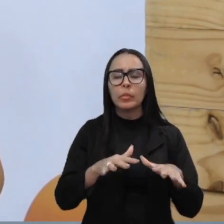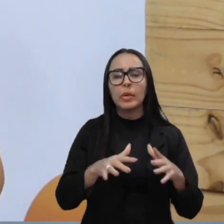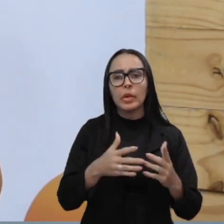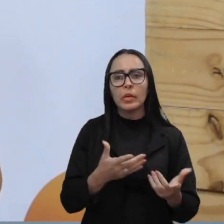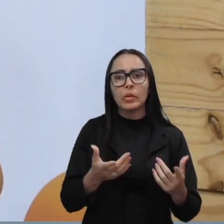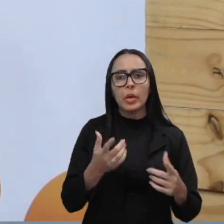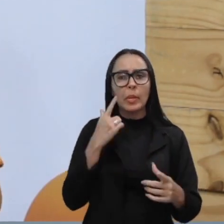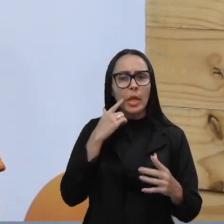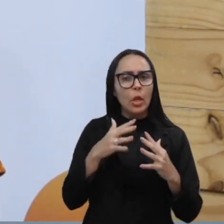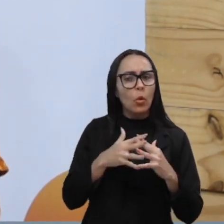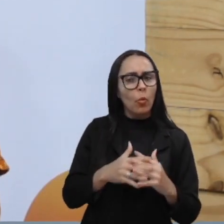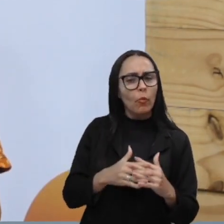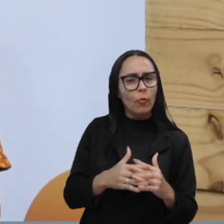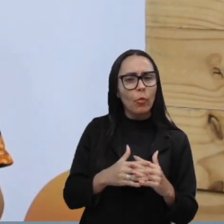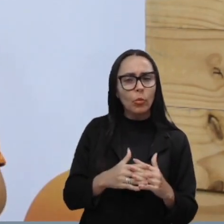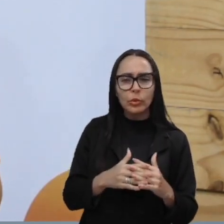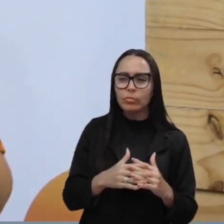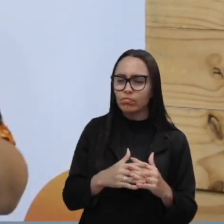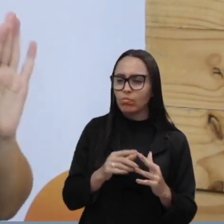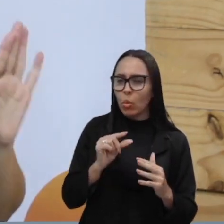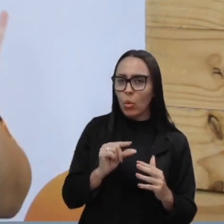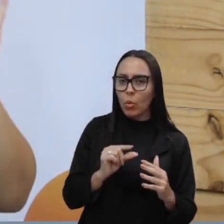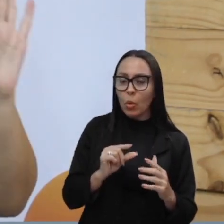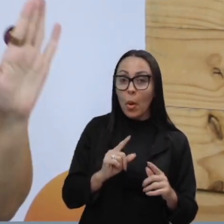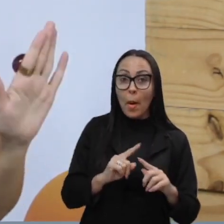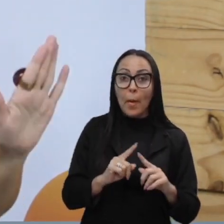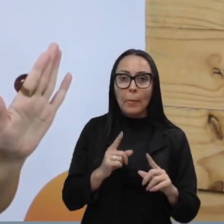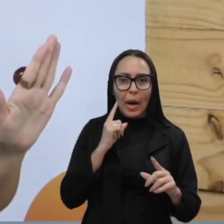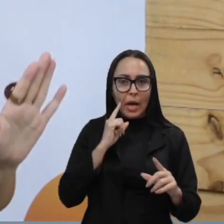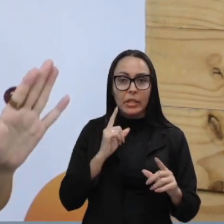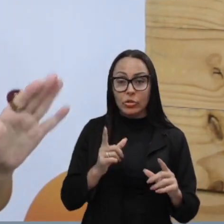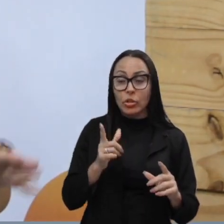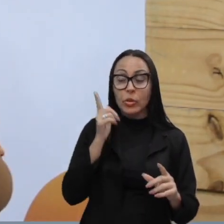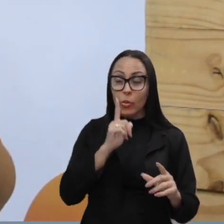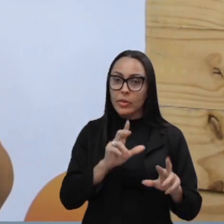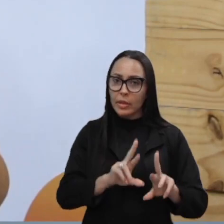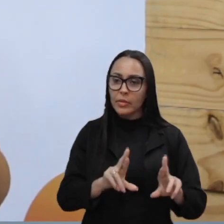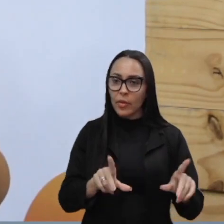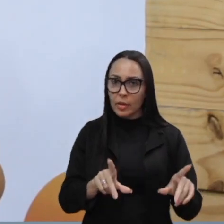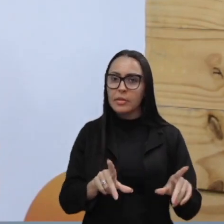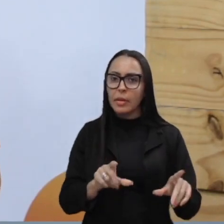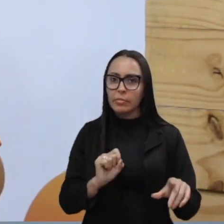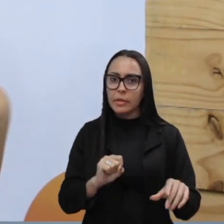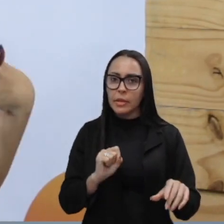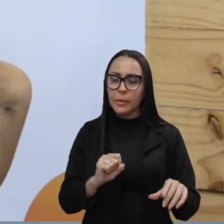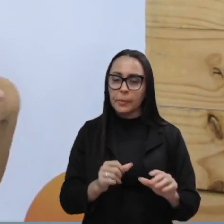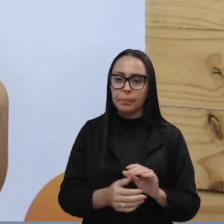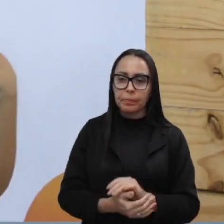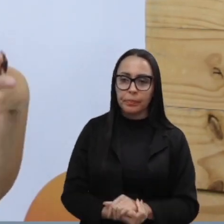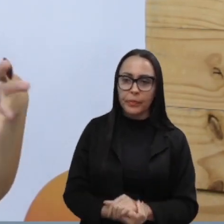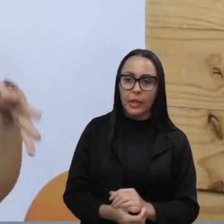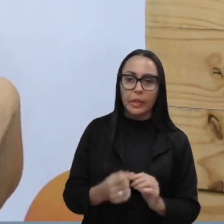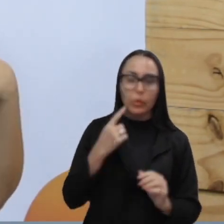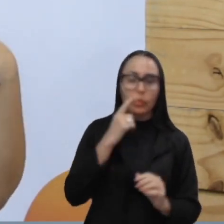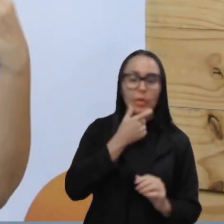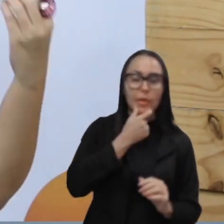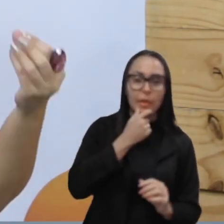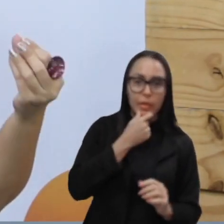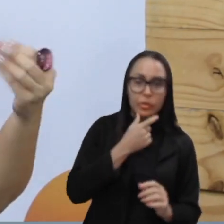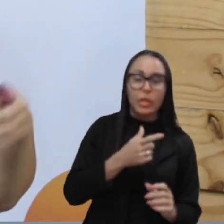se confundem um pouquinho, mas é possível diferenciá-los, né? O Art Nouveau inglês, então, ele